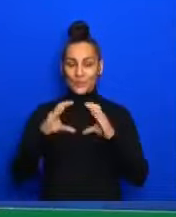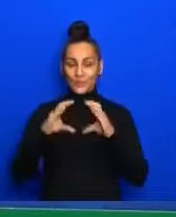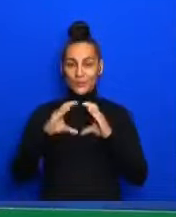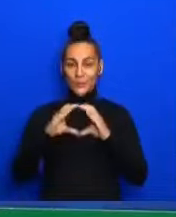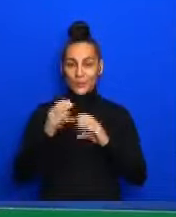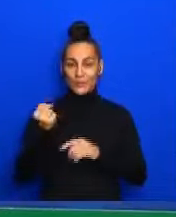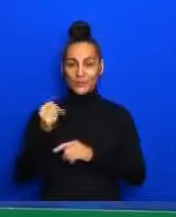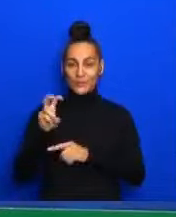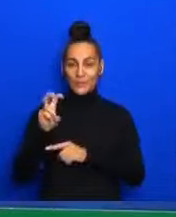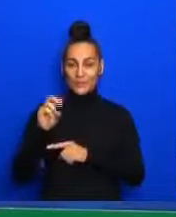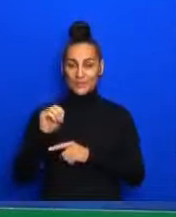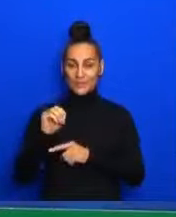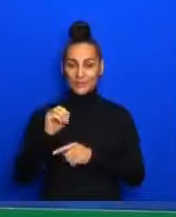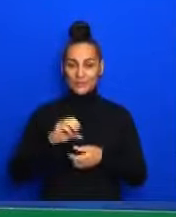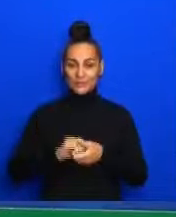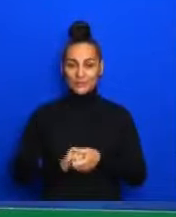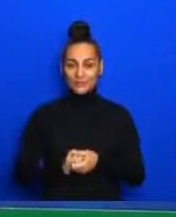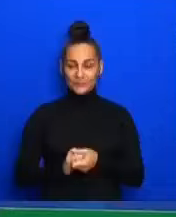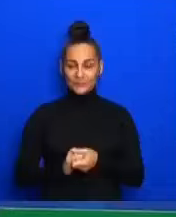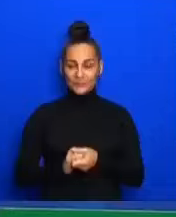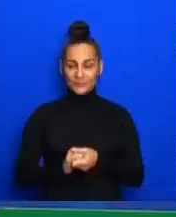50! Bola branca!